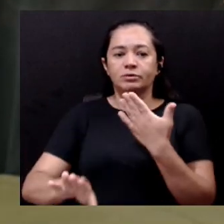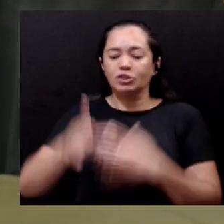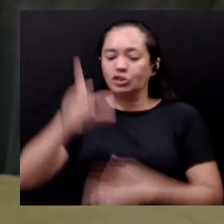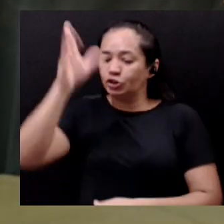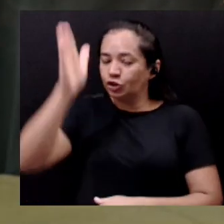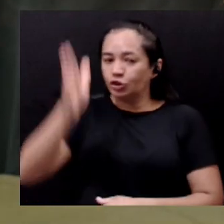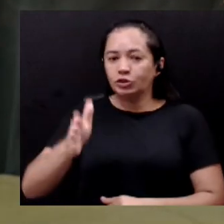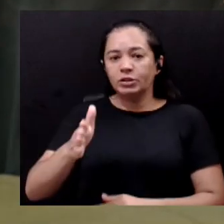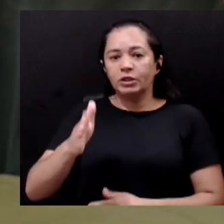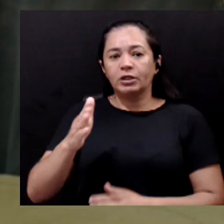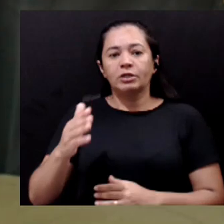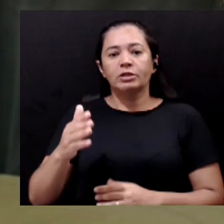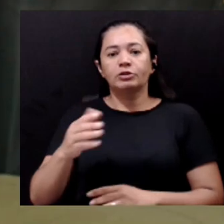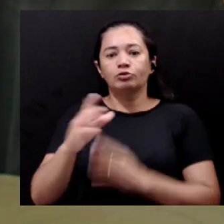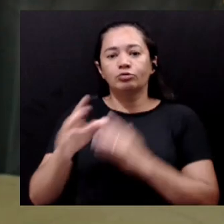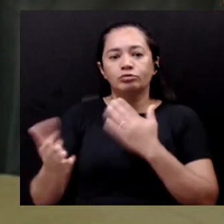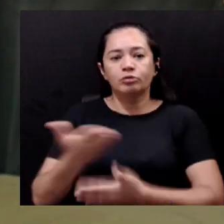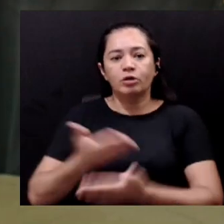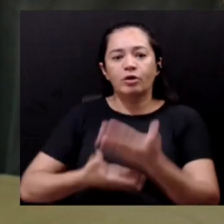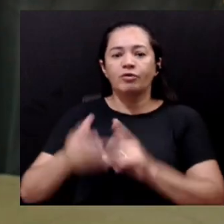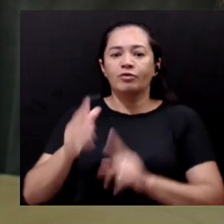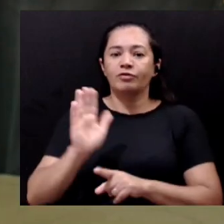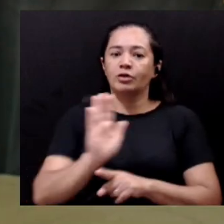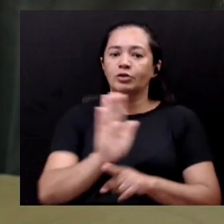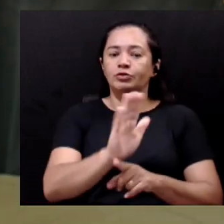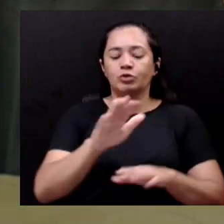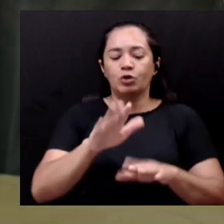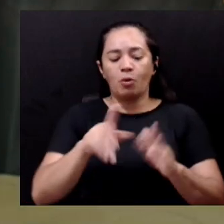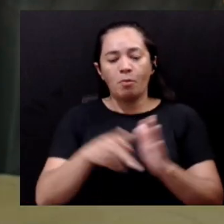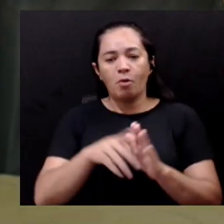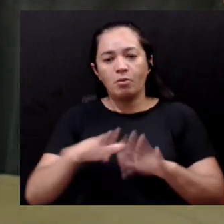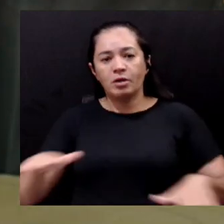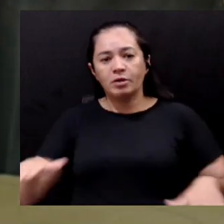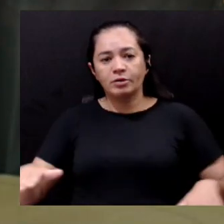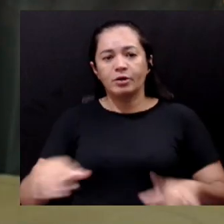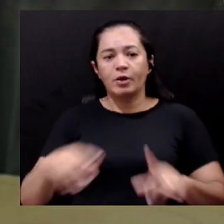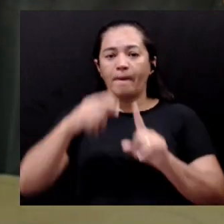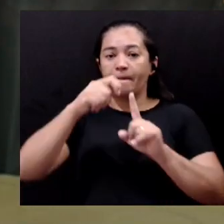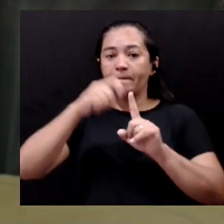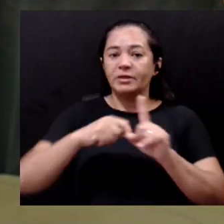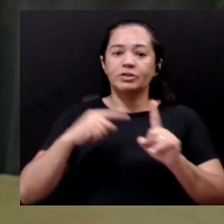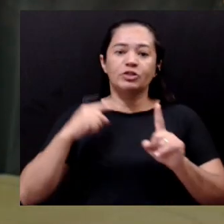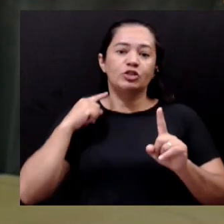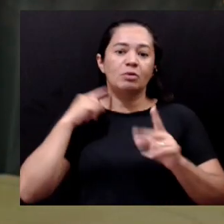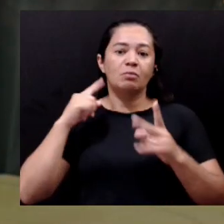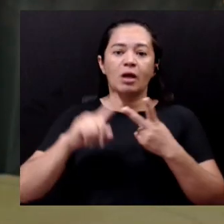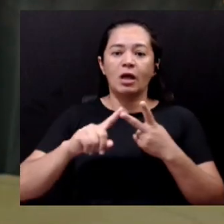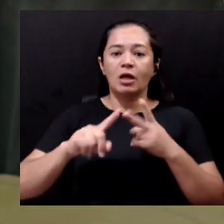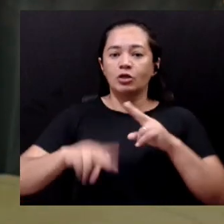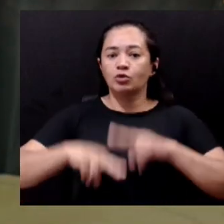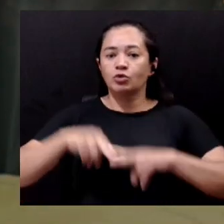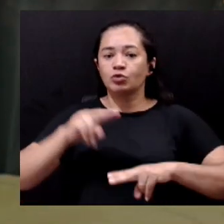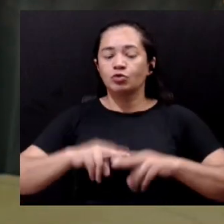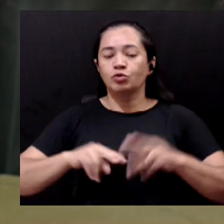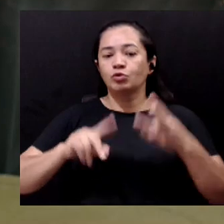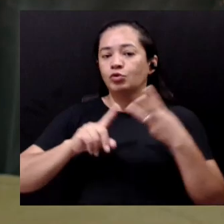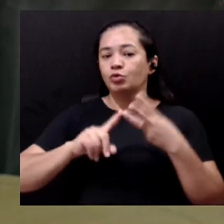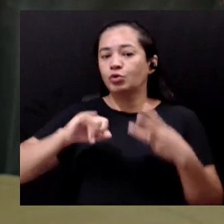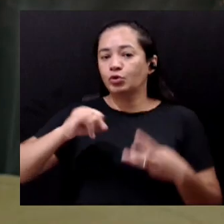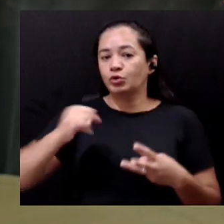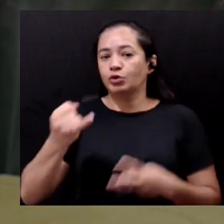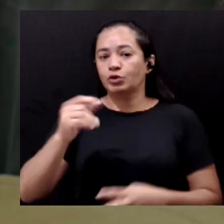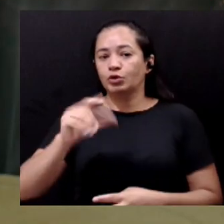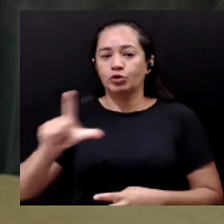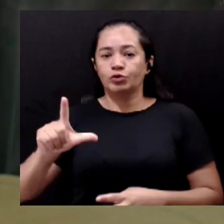das crianças nos meses de maio, junho e julho. Muito bem, gente. Agora, falando ainda